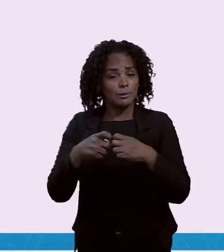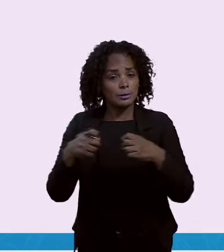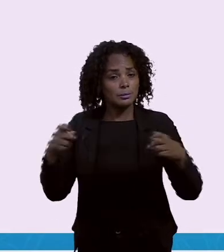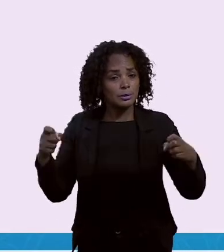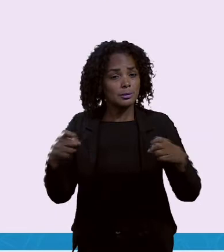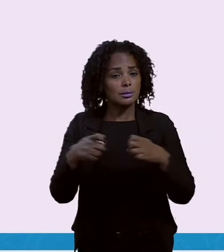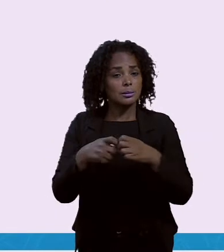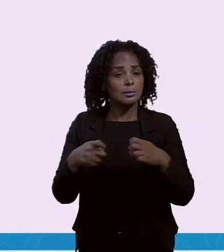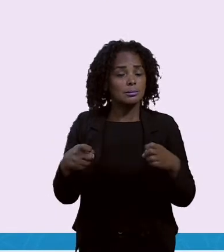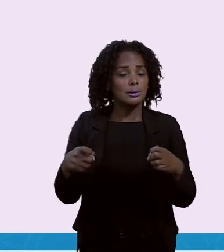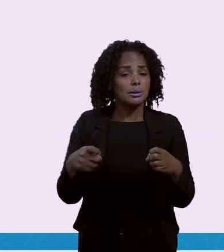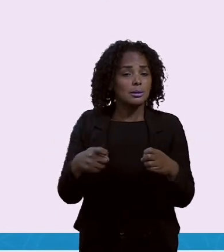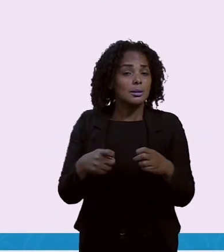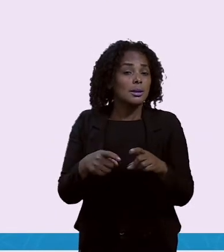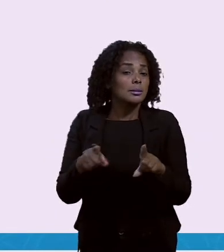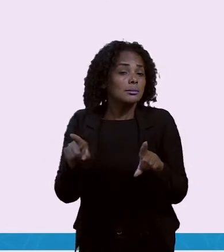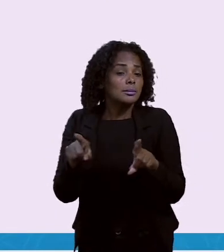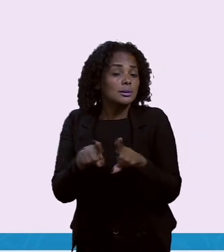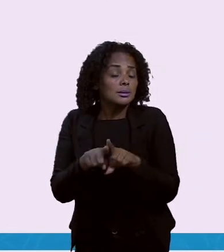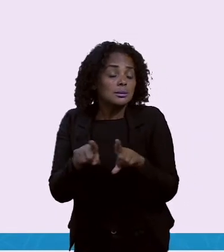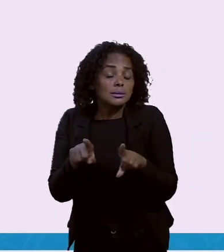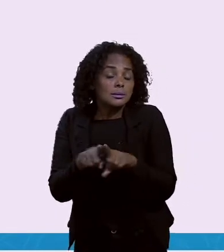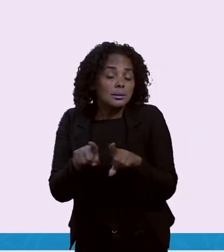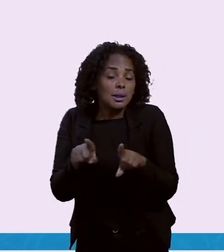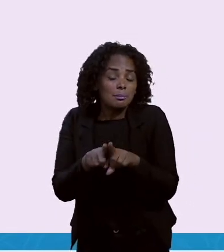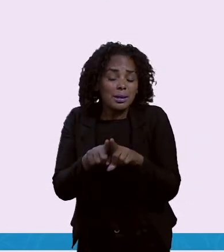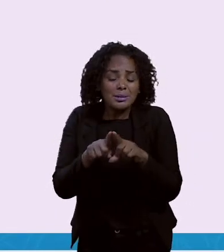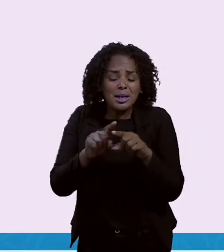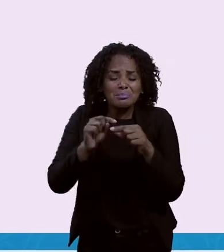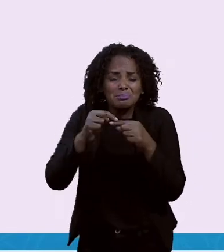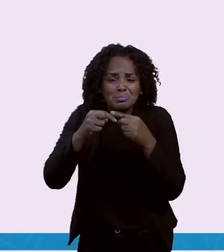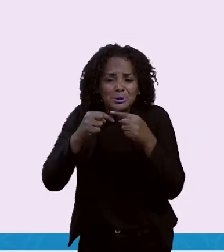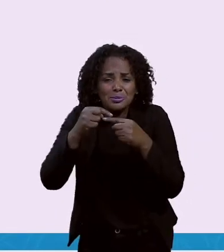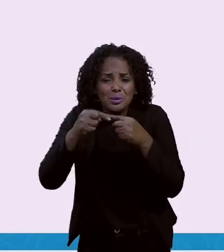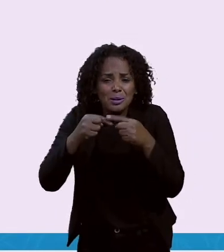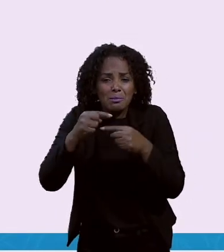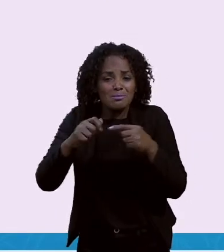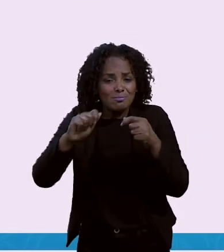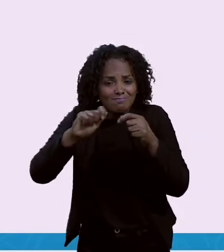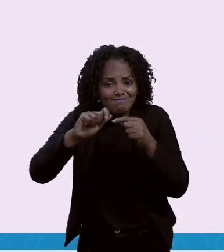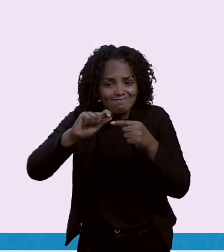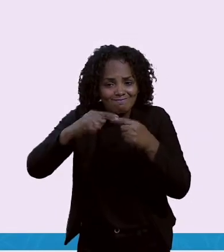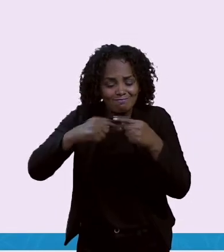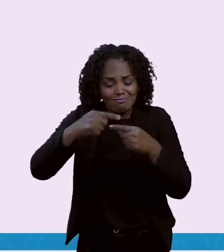Flexibilidade e permeabilidade, quer dizer que ela veda bem.